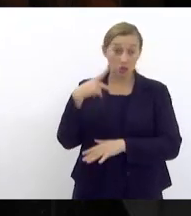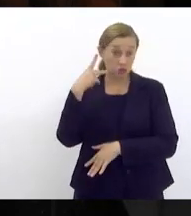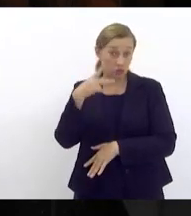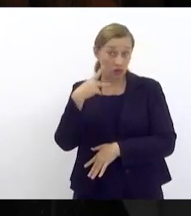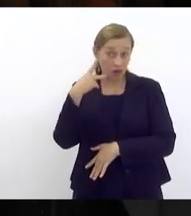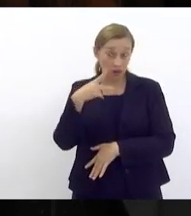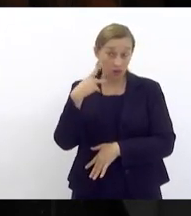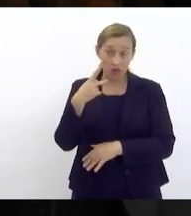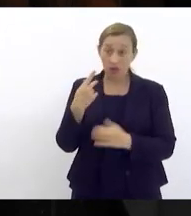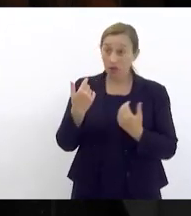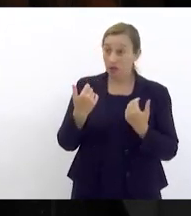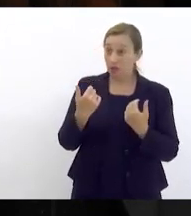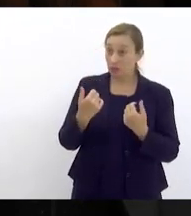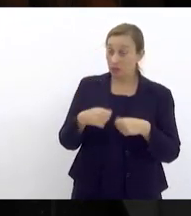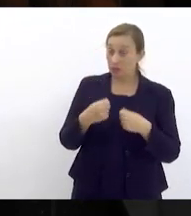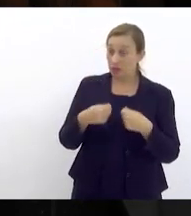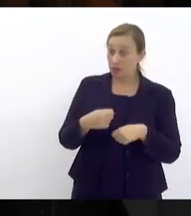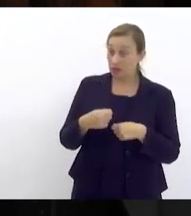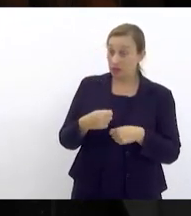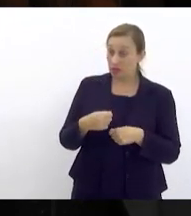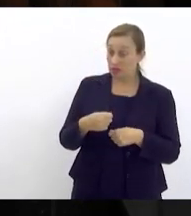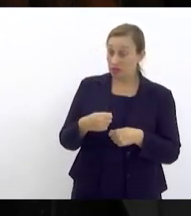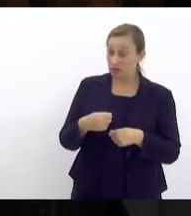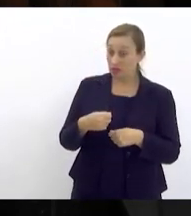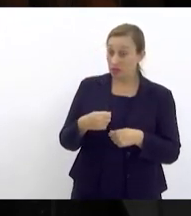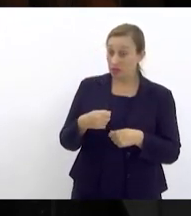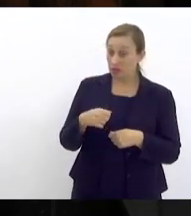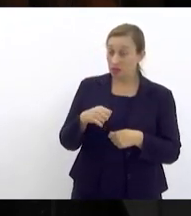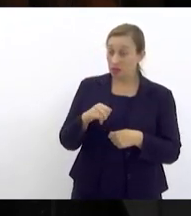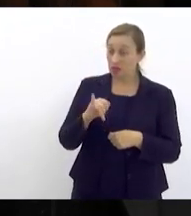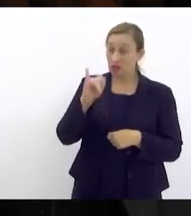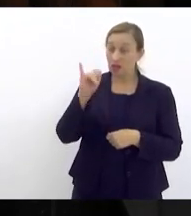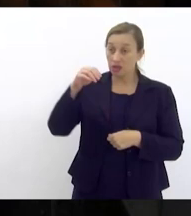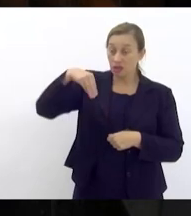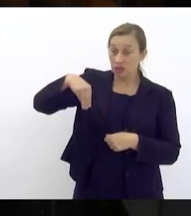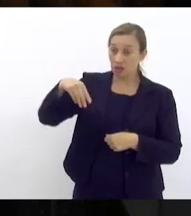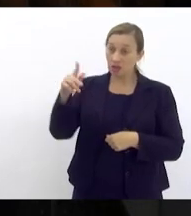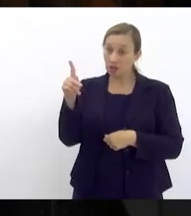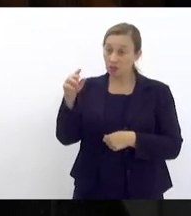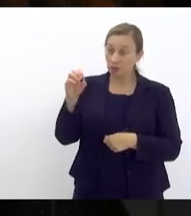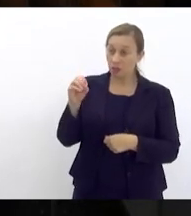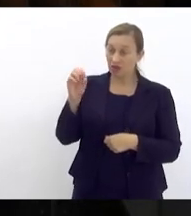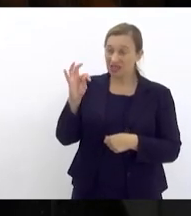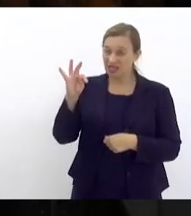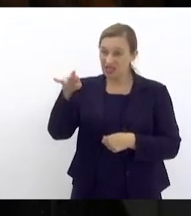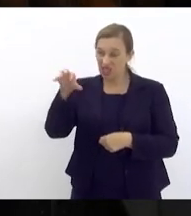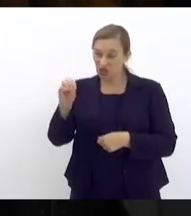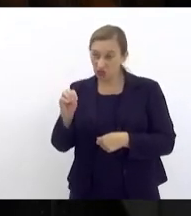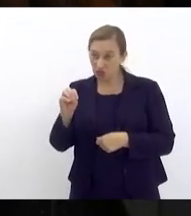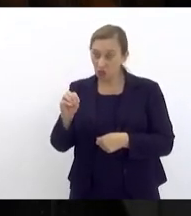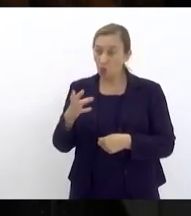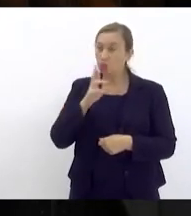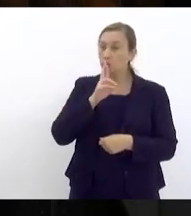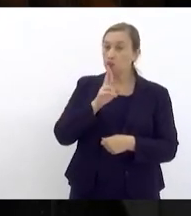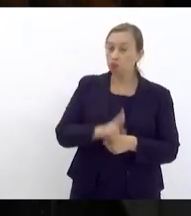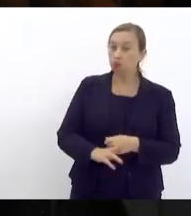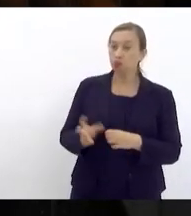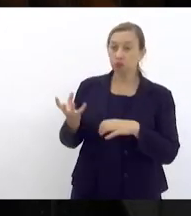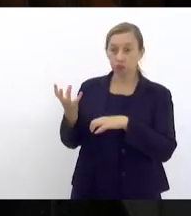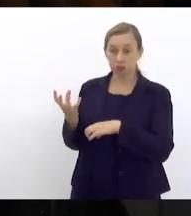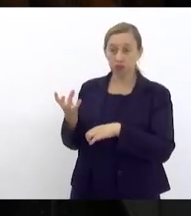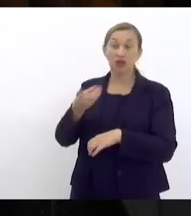tem que ser impositivos o resultado disso no Congresso Nacional